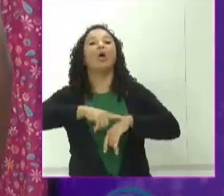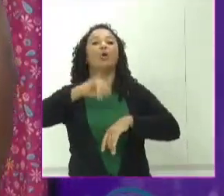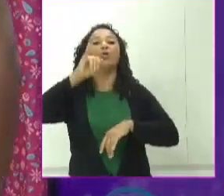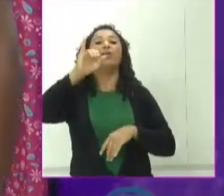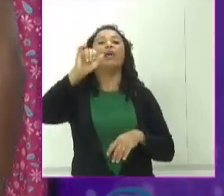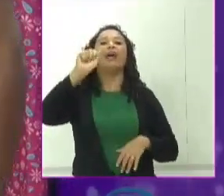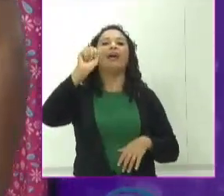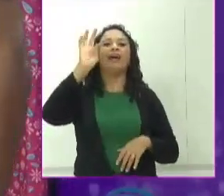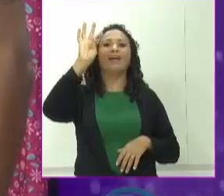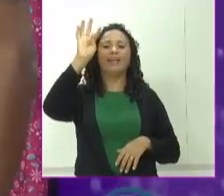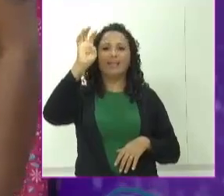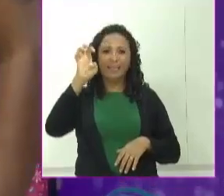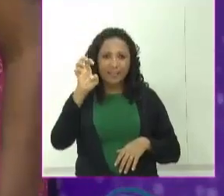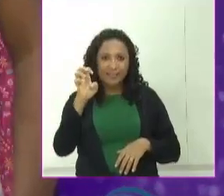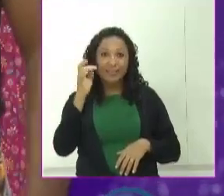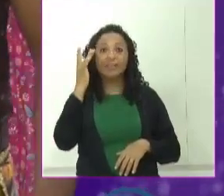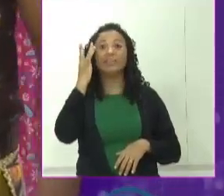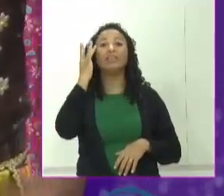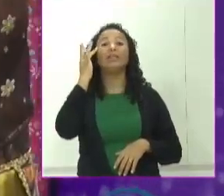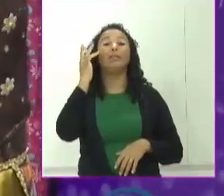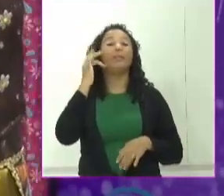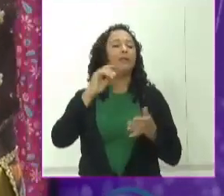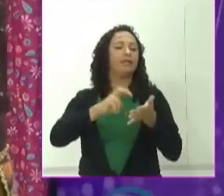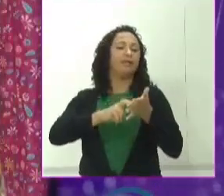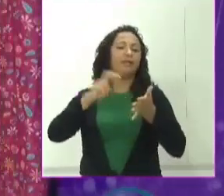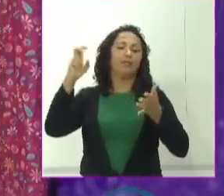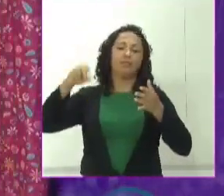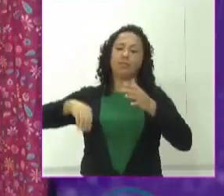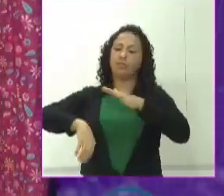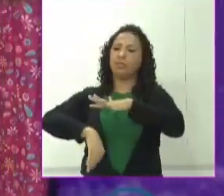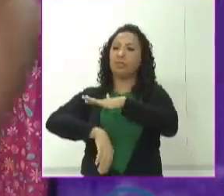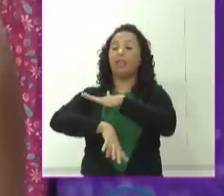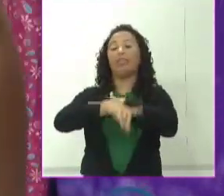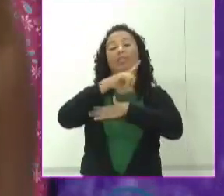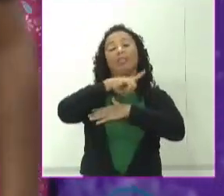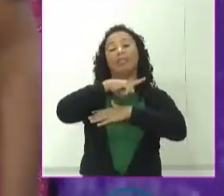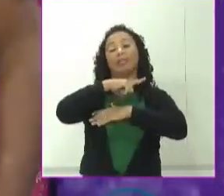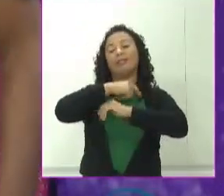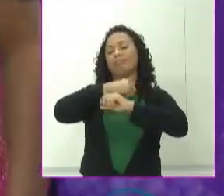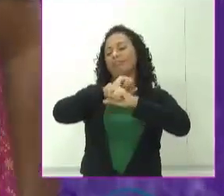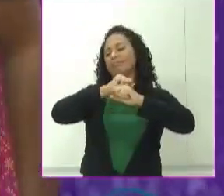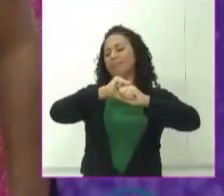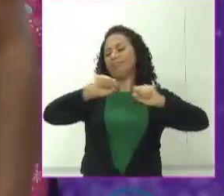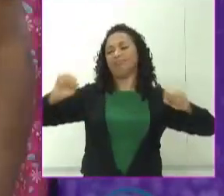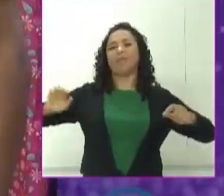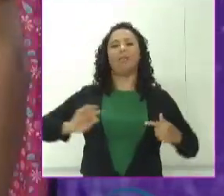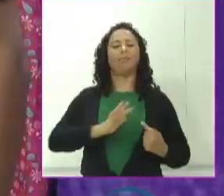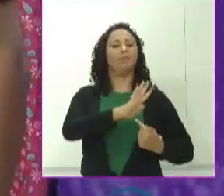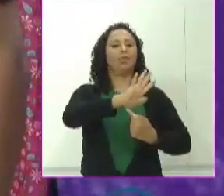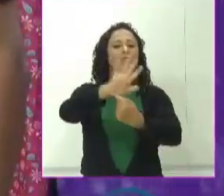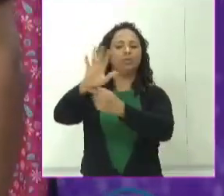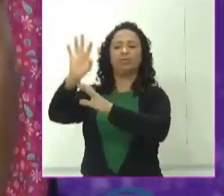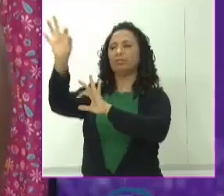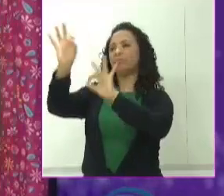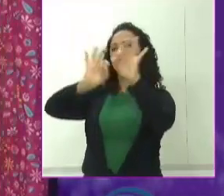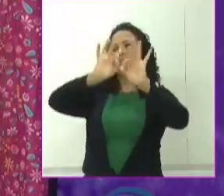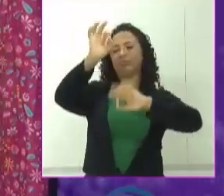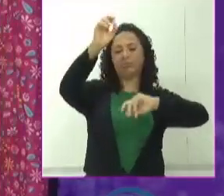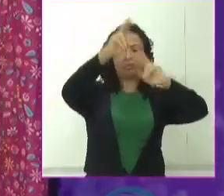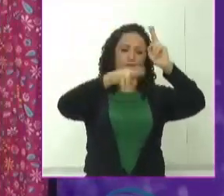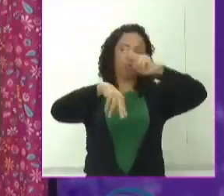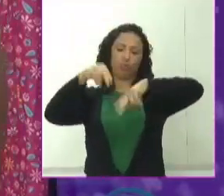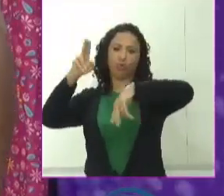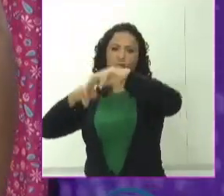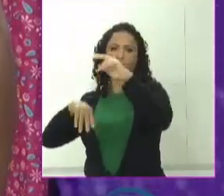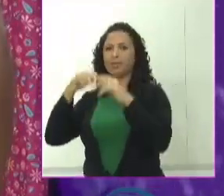de Teresina. O Yacht vai fazer uma manhã de sol grandiosa, maravilhosa, mostrando todo o Junino. Amanhã o boi, esse boi